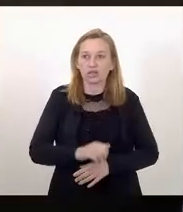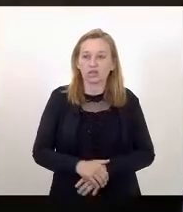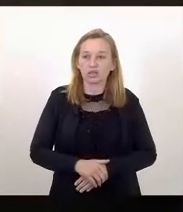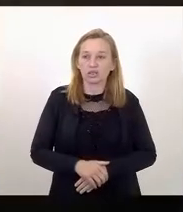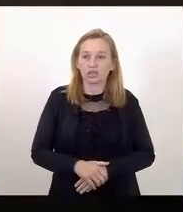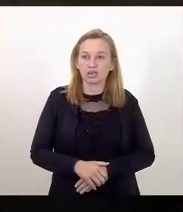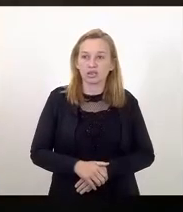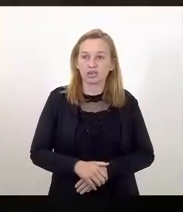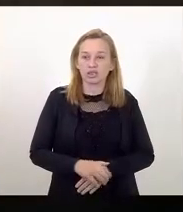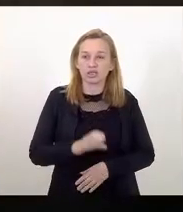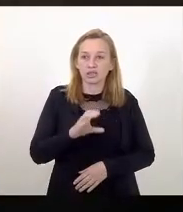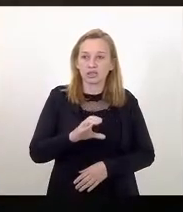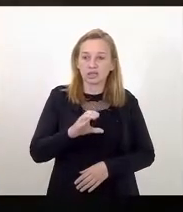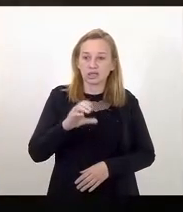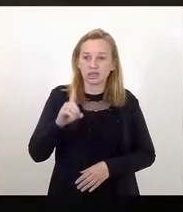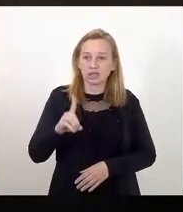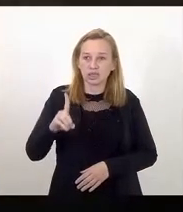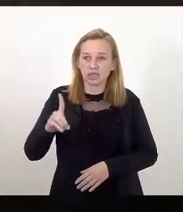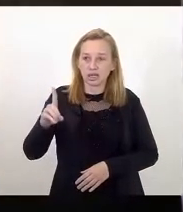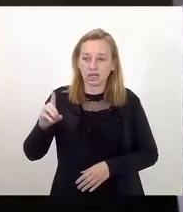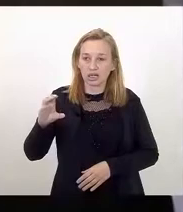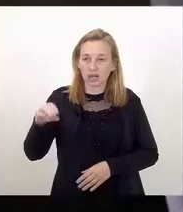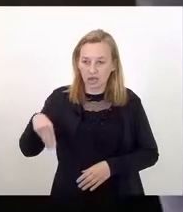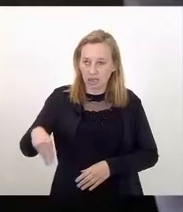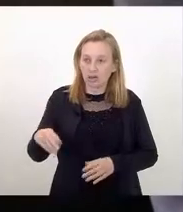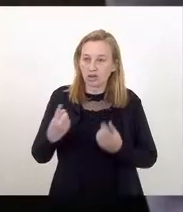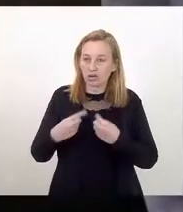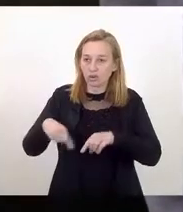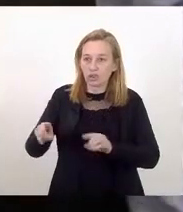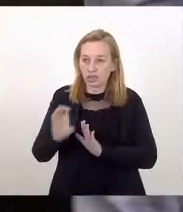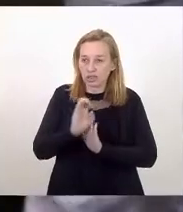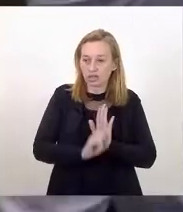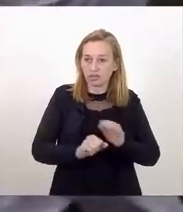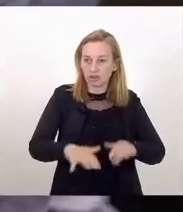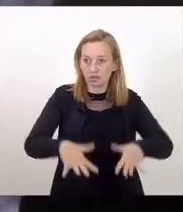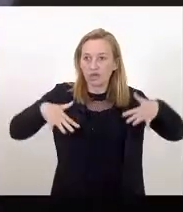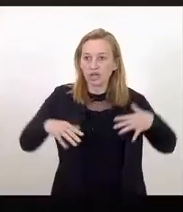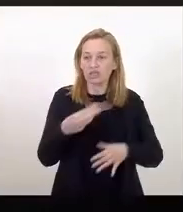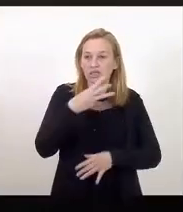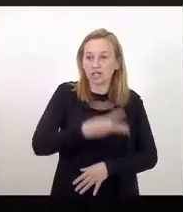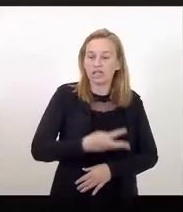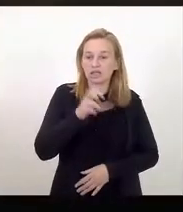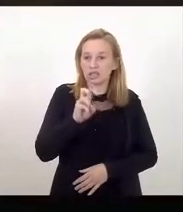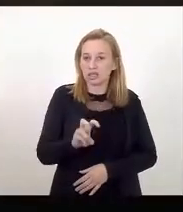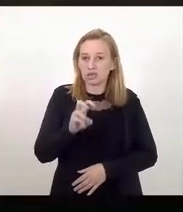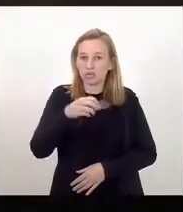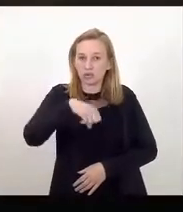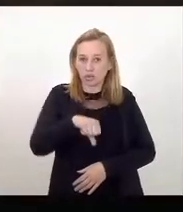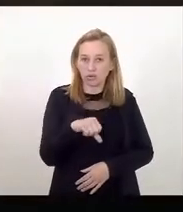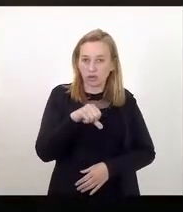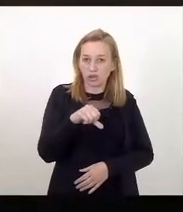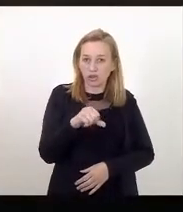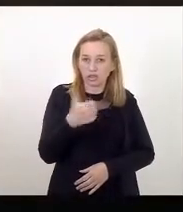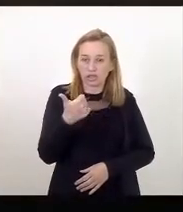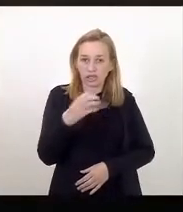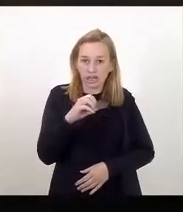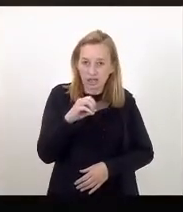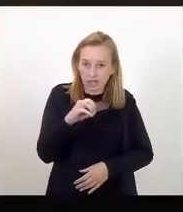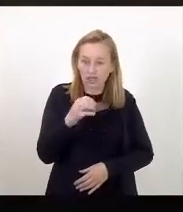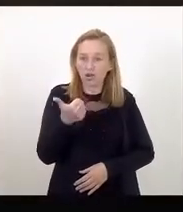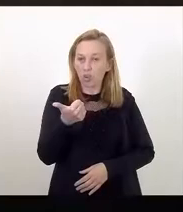parecer da CDDM é contrário às emendas de plenário número 3, 5, 9, 10,